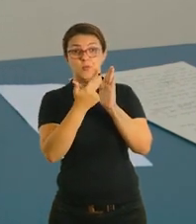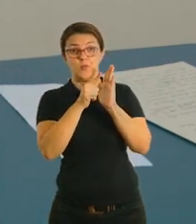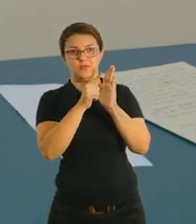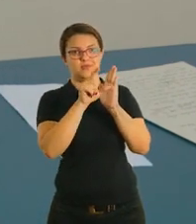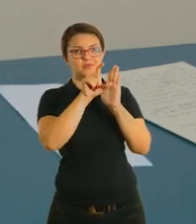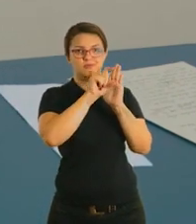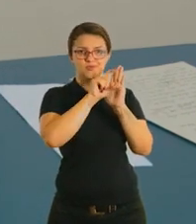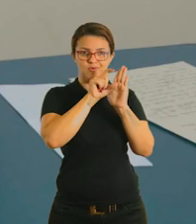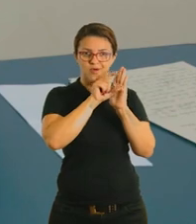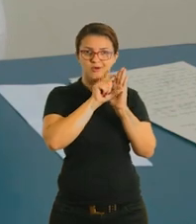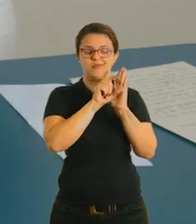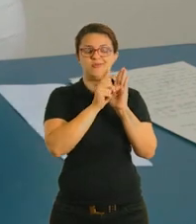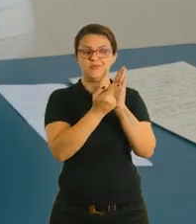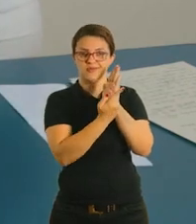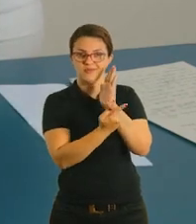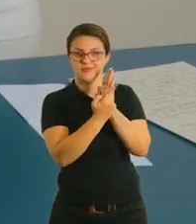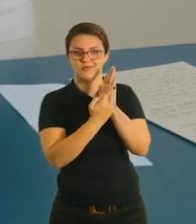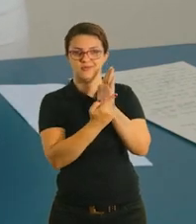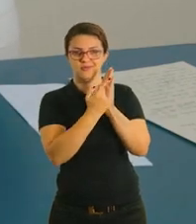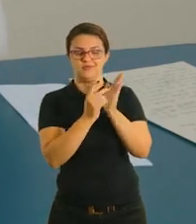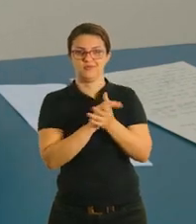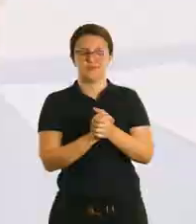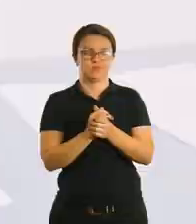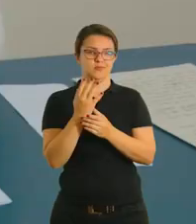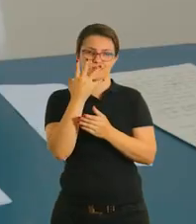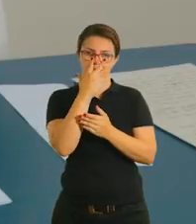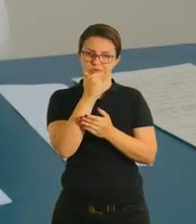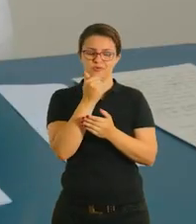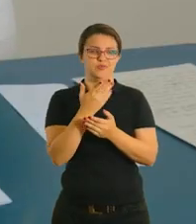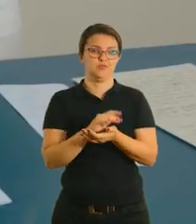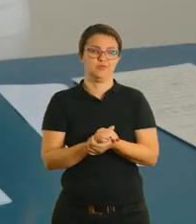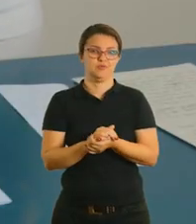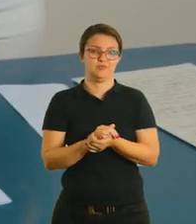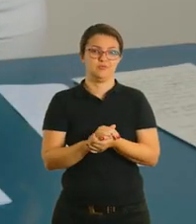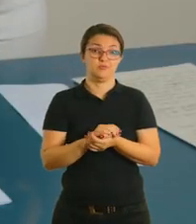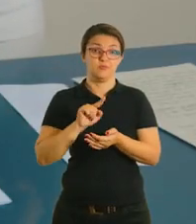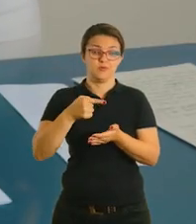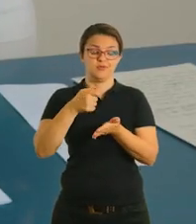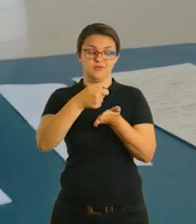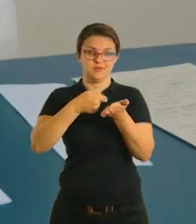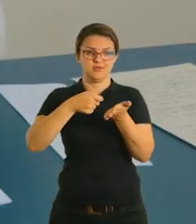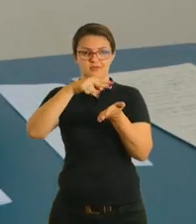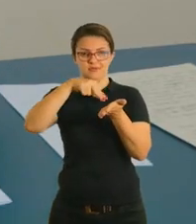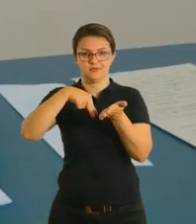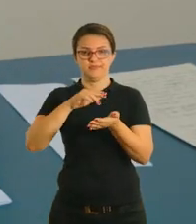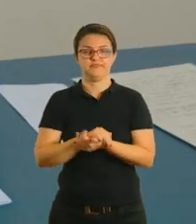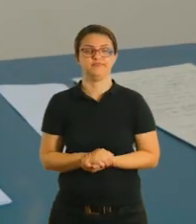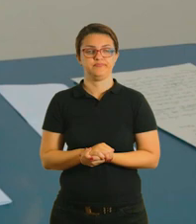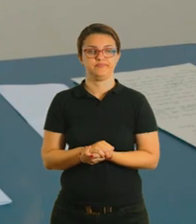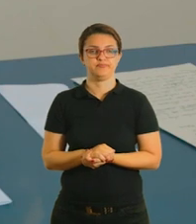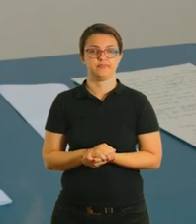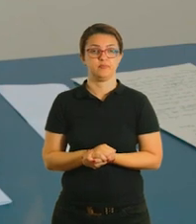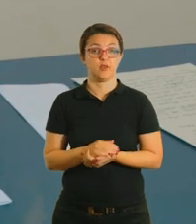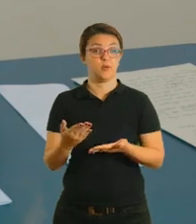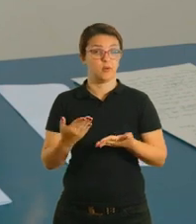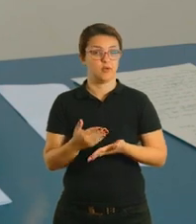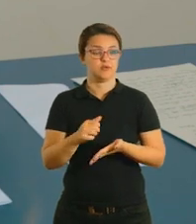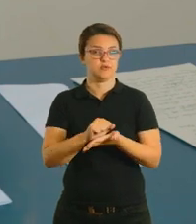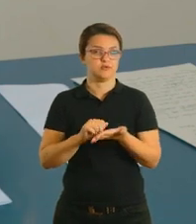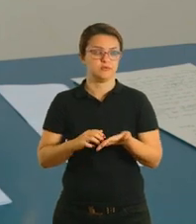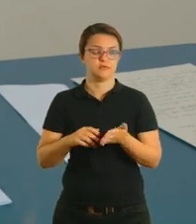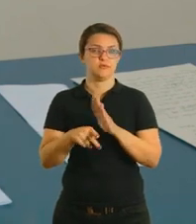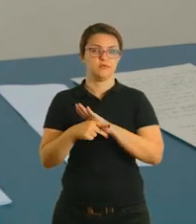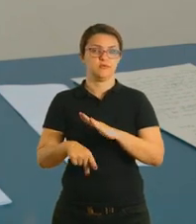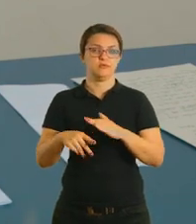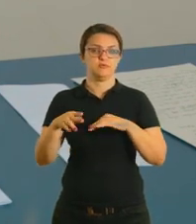seu livro bem bonitinho e faz a leitura depois para alguém aí da sua casa. Bem, vamos agora para as atividades da aula de